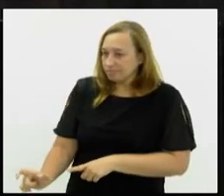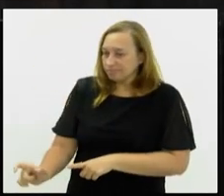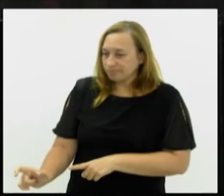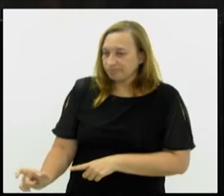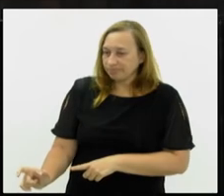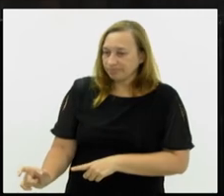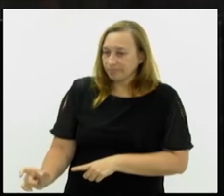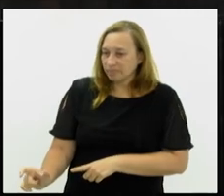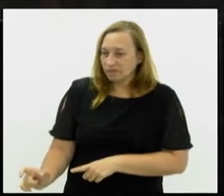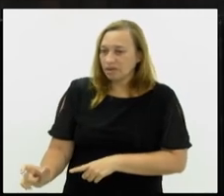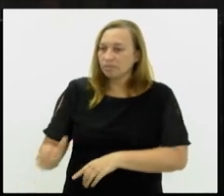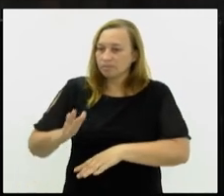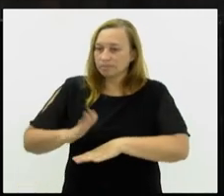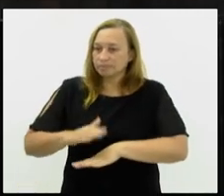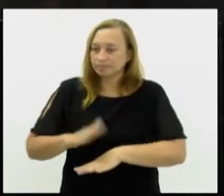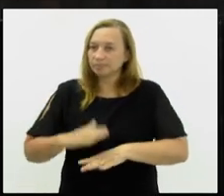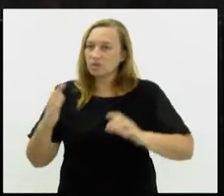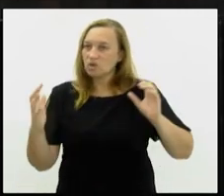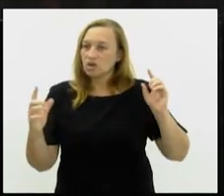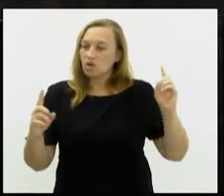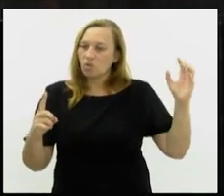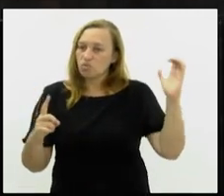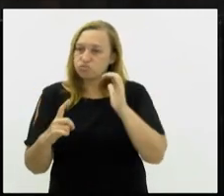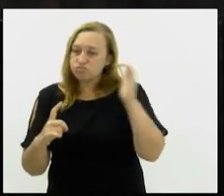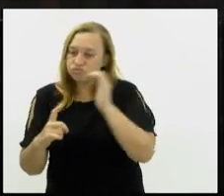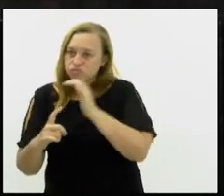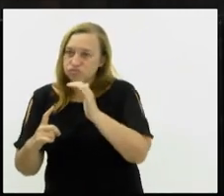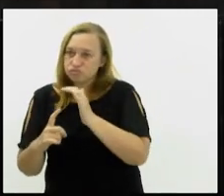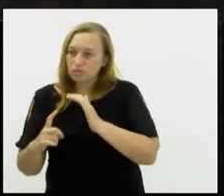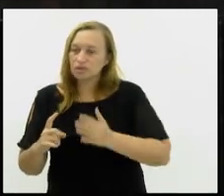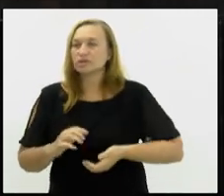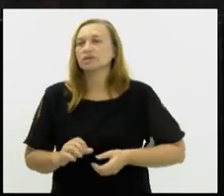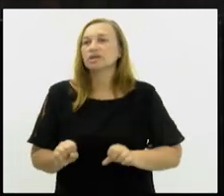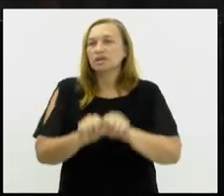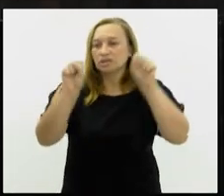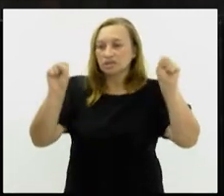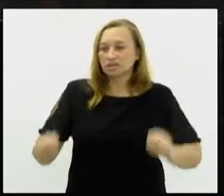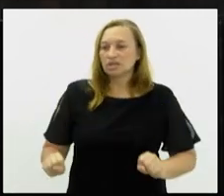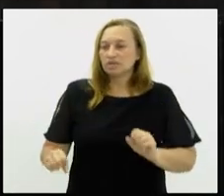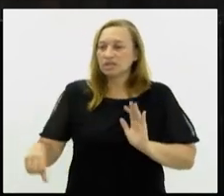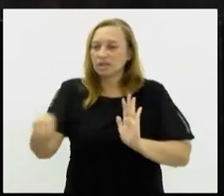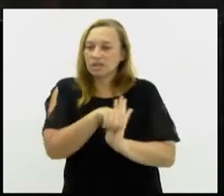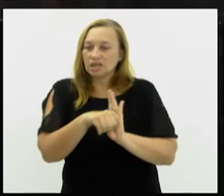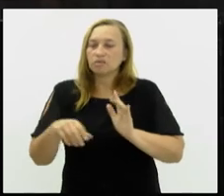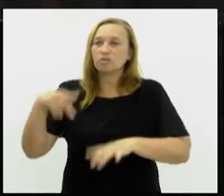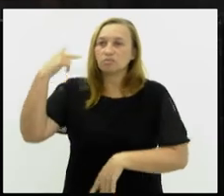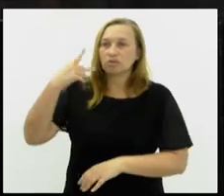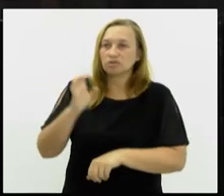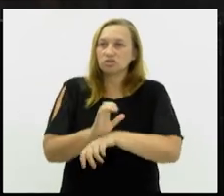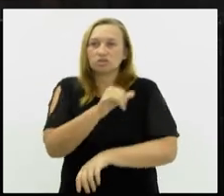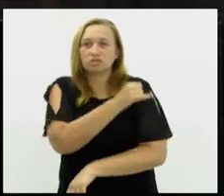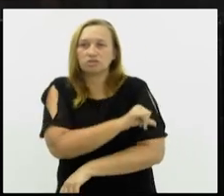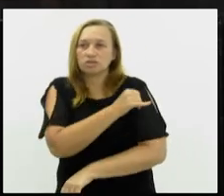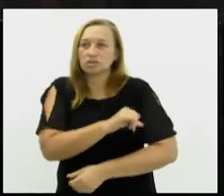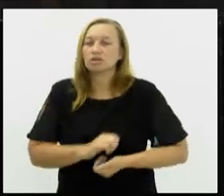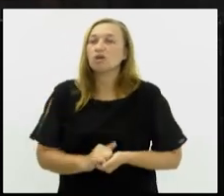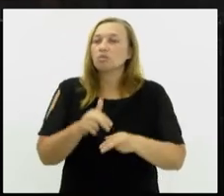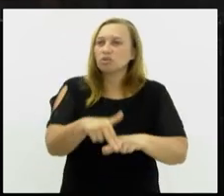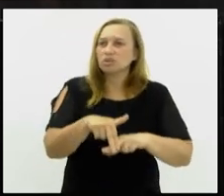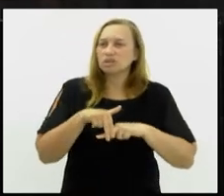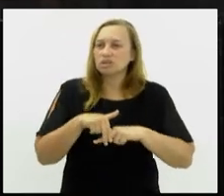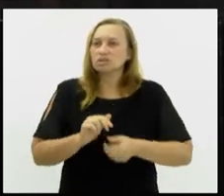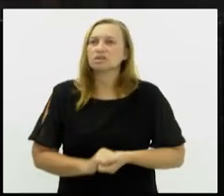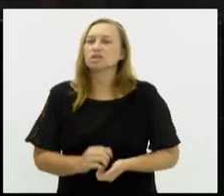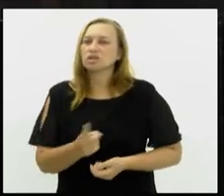sistema que é tão envolvente entre crime e política no estado do Rio de Janeiro. Por isso